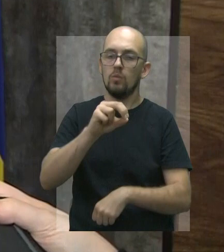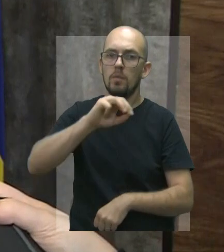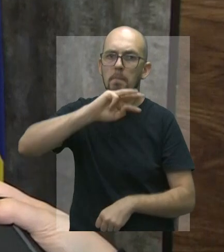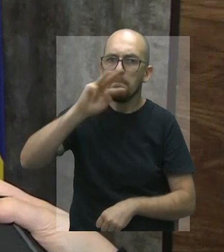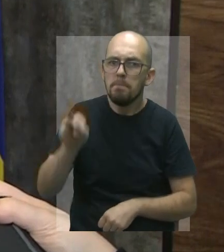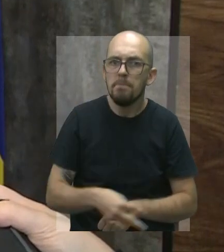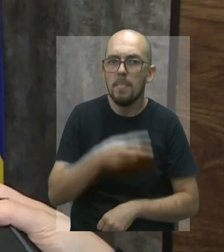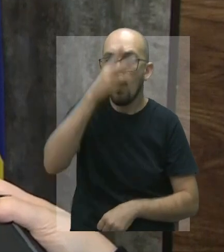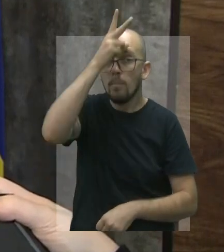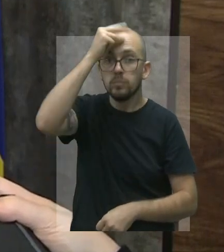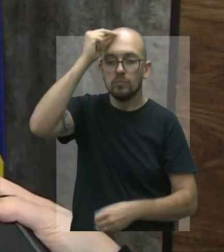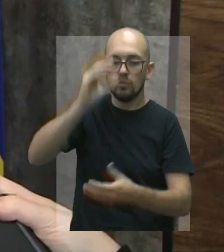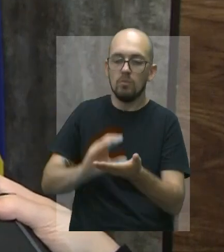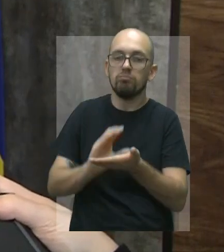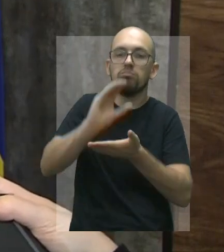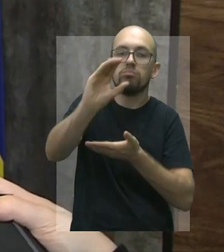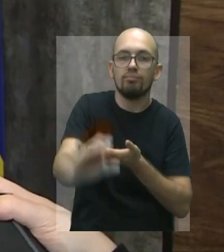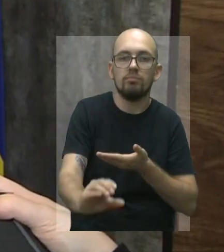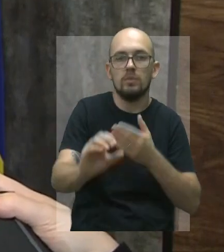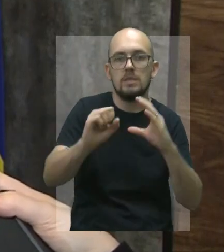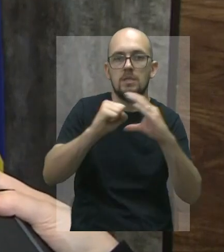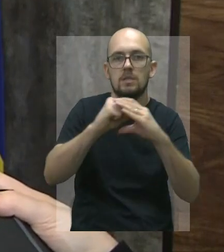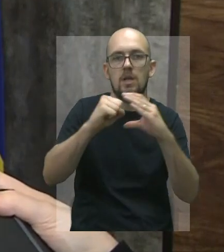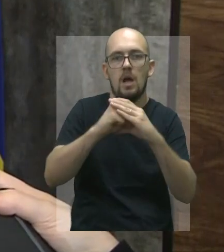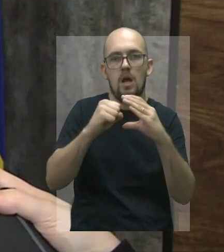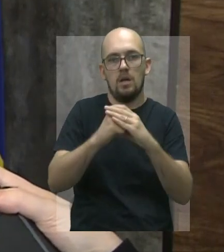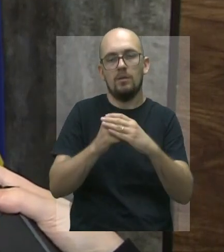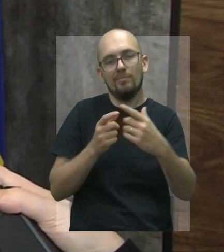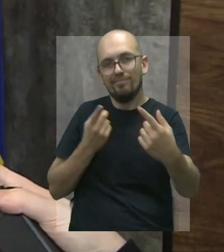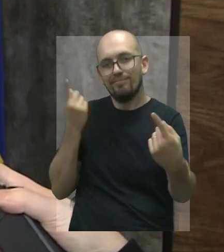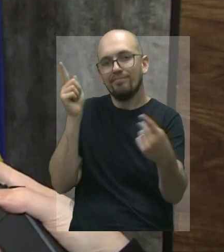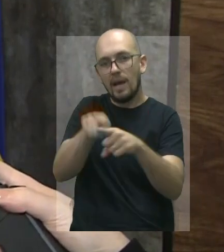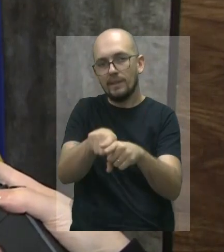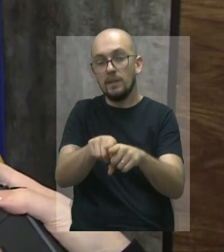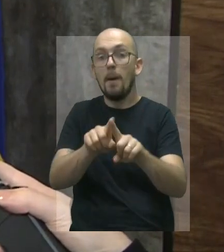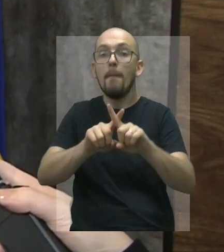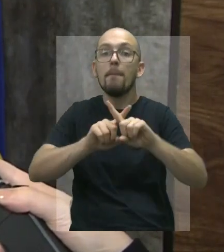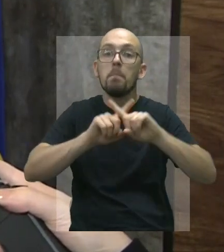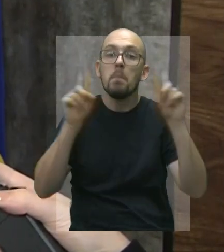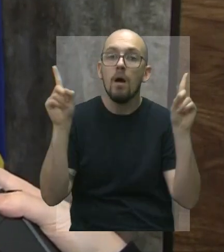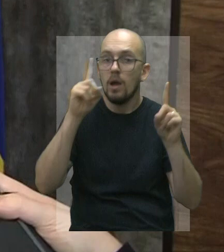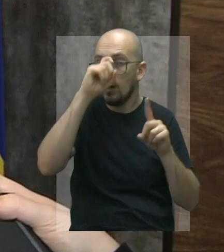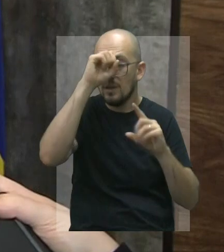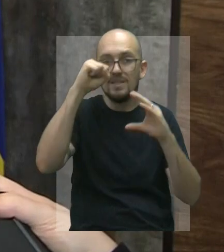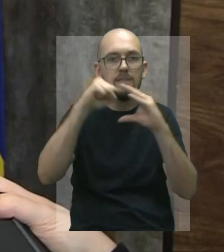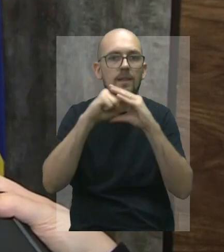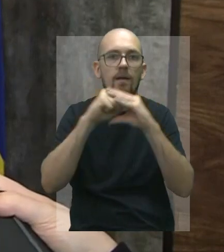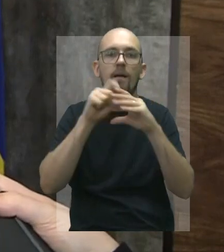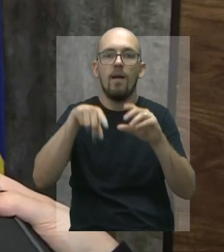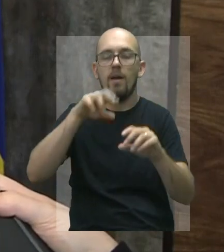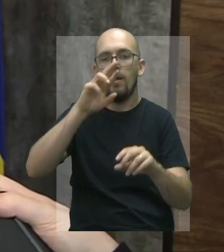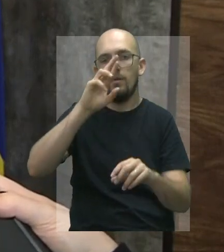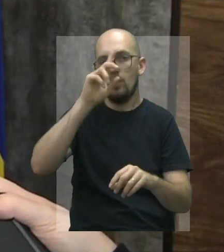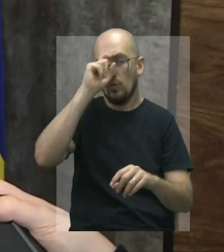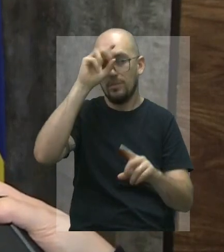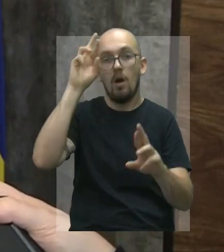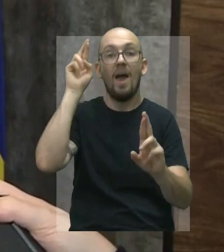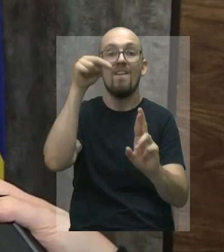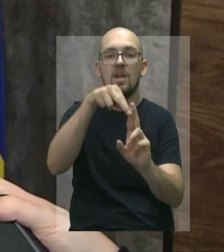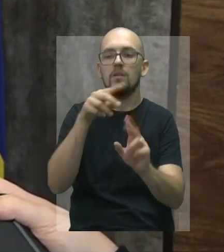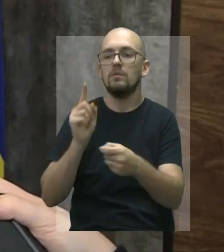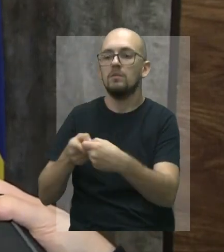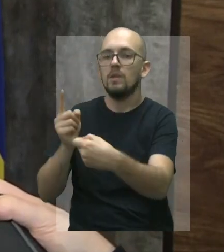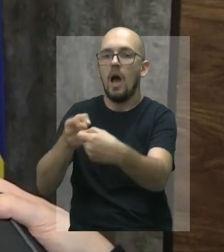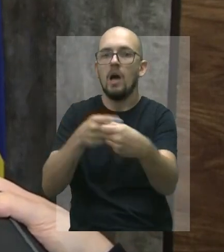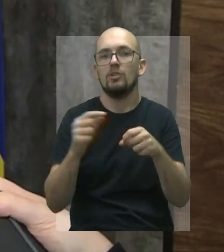muito importante entre o município e a Santa Casa. Porém, a Santa Casa é um hospital de referência para outras cidades da região.